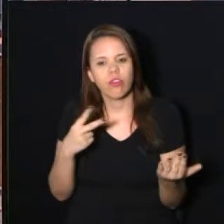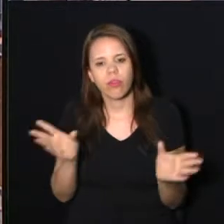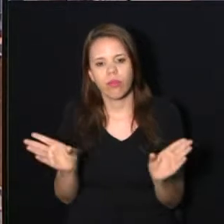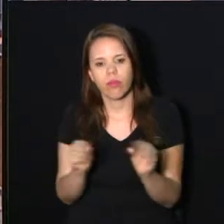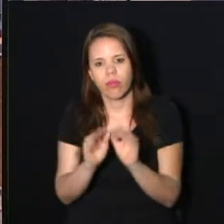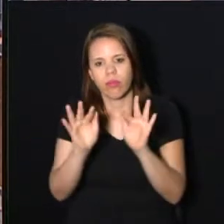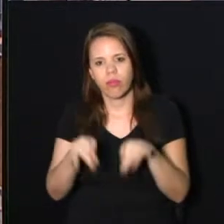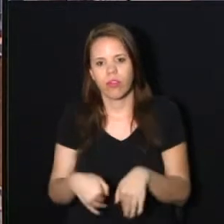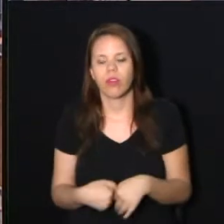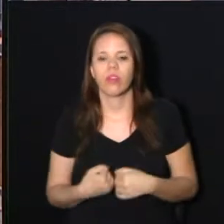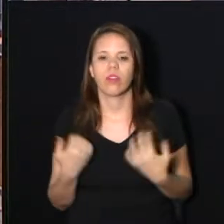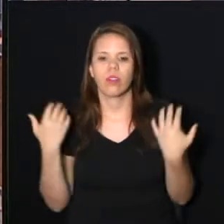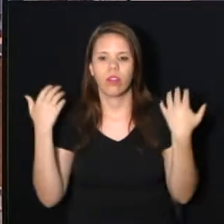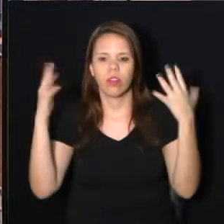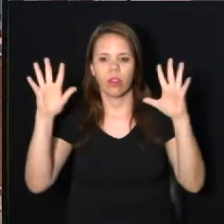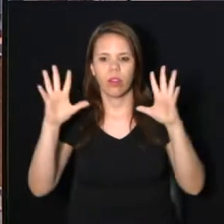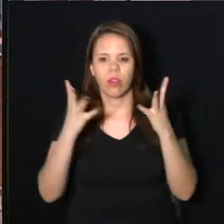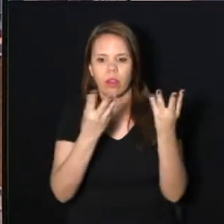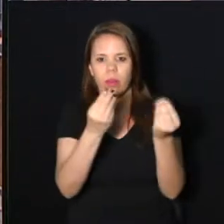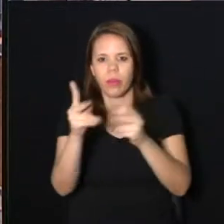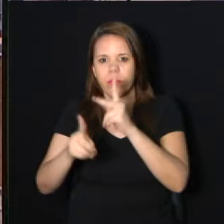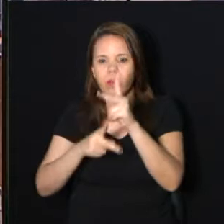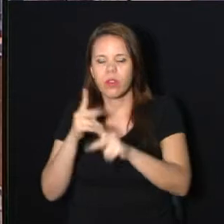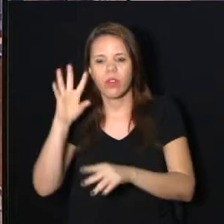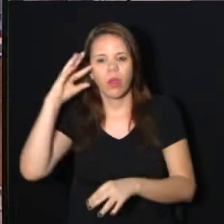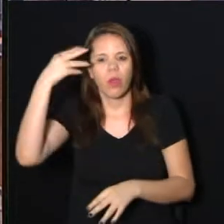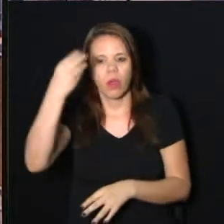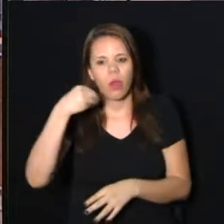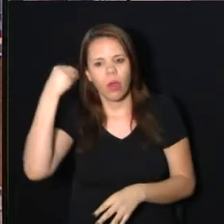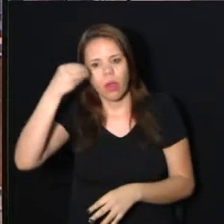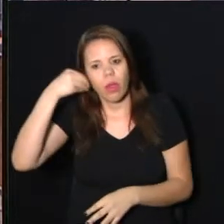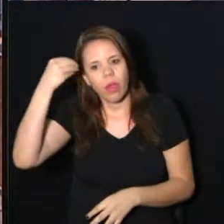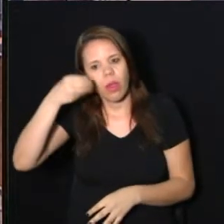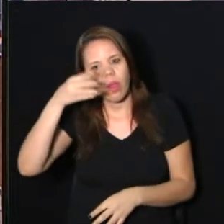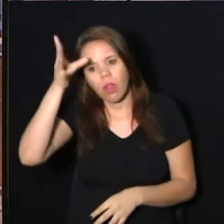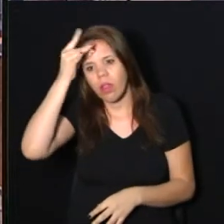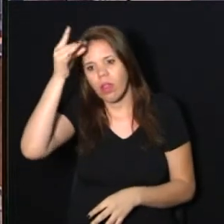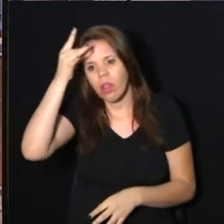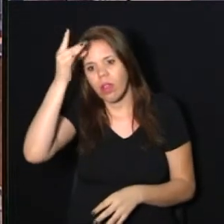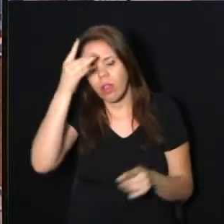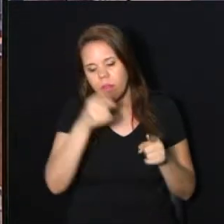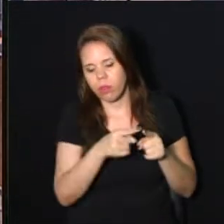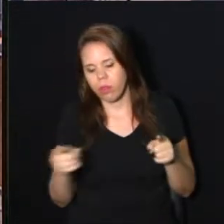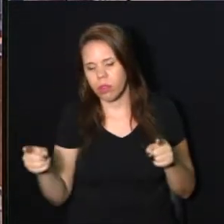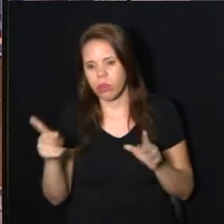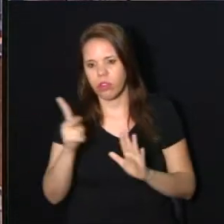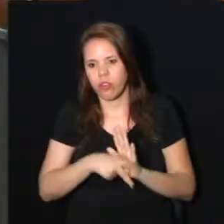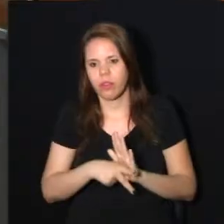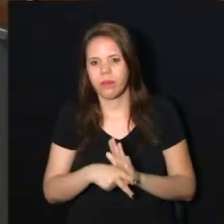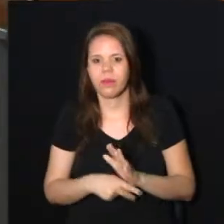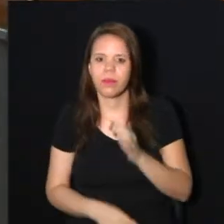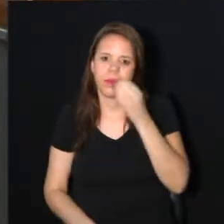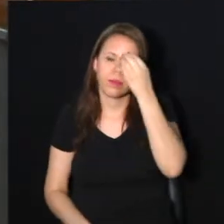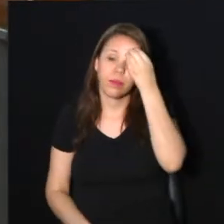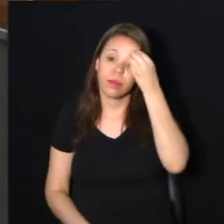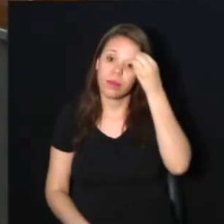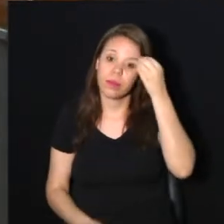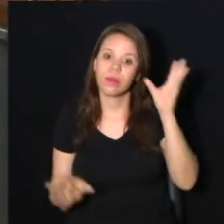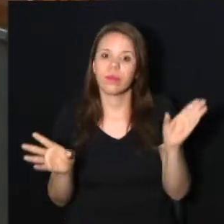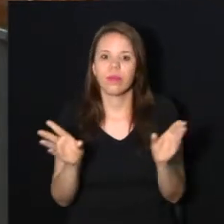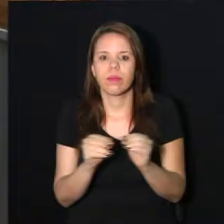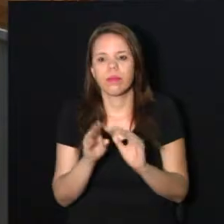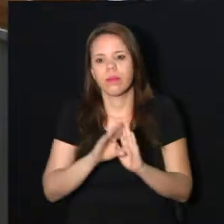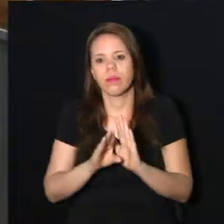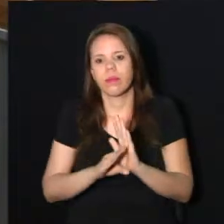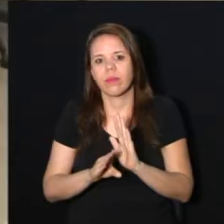de encerramento foi repleta de muito conhecimento adquirido ao longo do projeto. O encerramento do